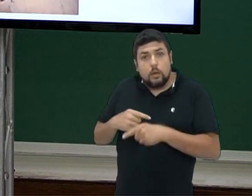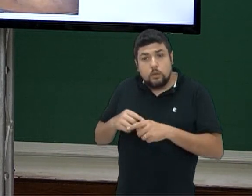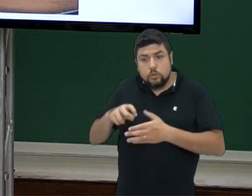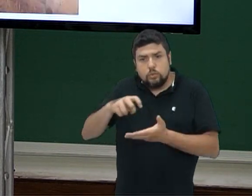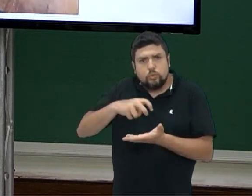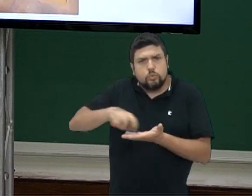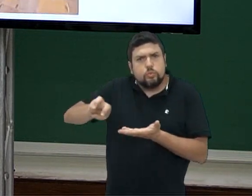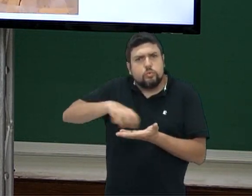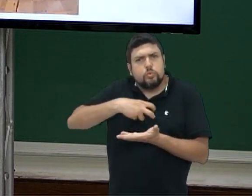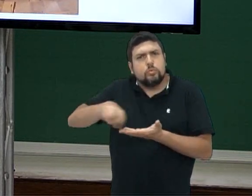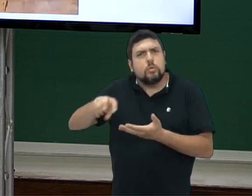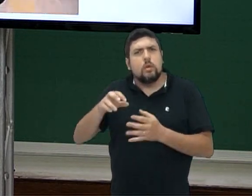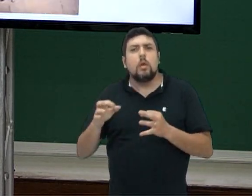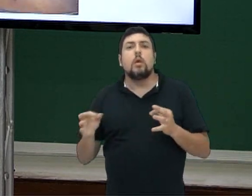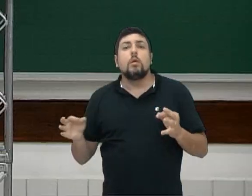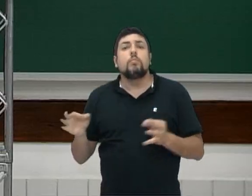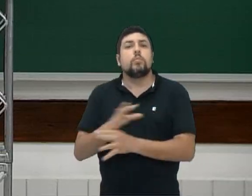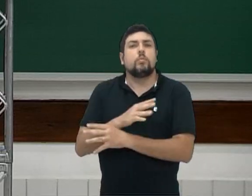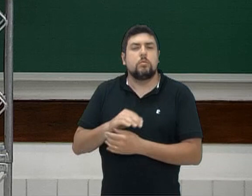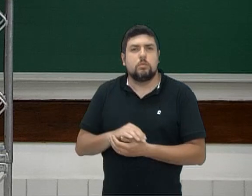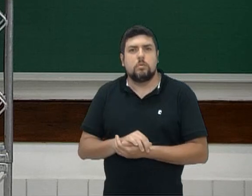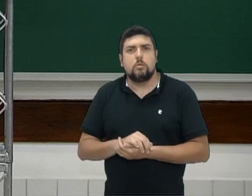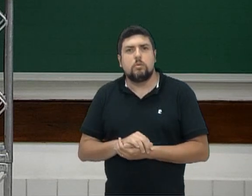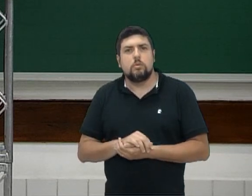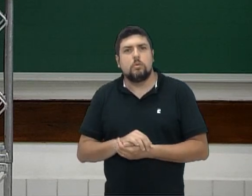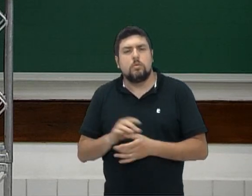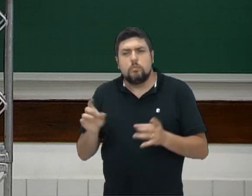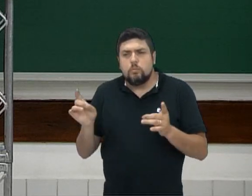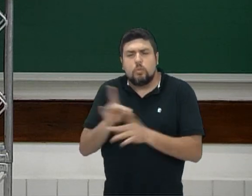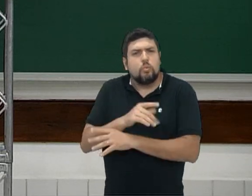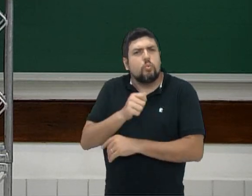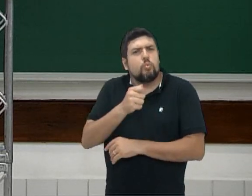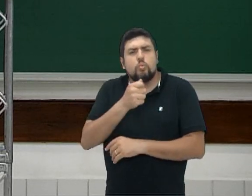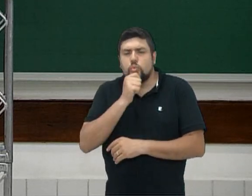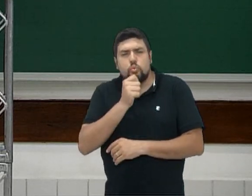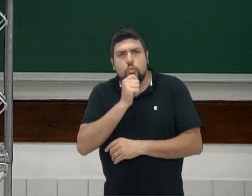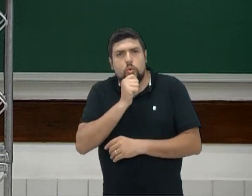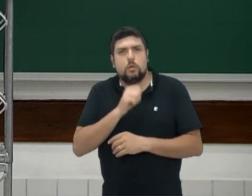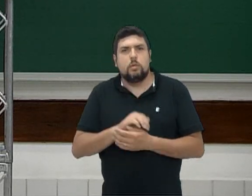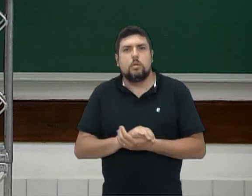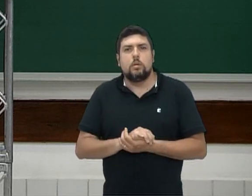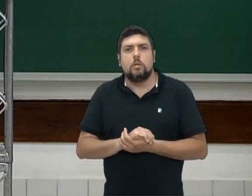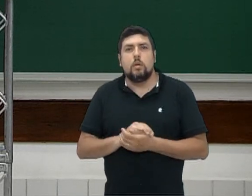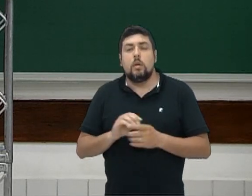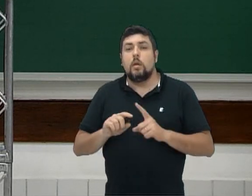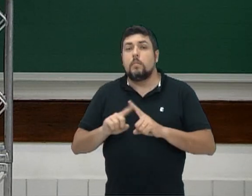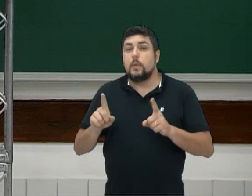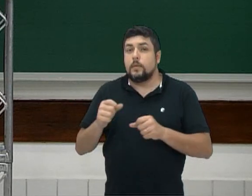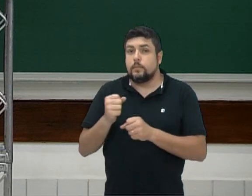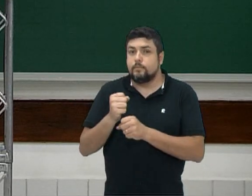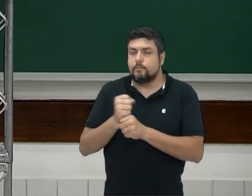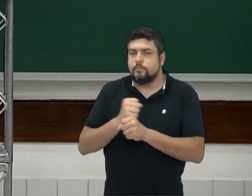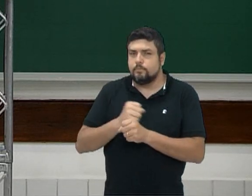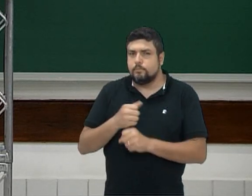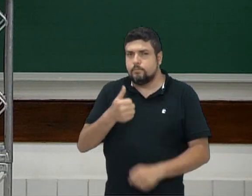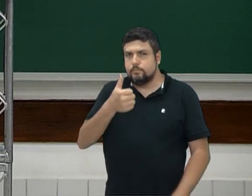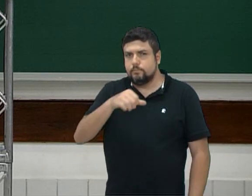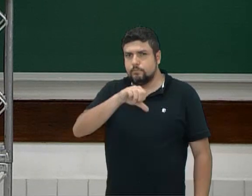havia competições, não haviam atletas profissionais. Mas a partir desse período, ali nos anos 90, nós